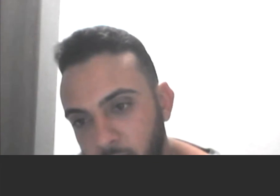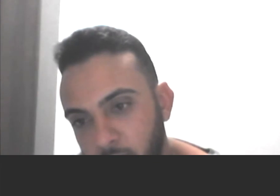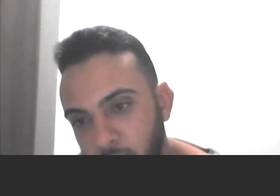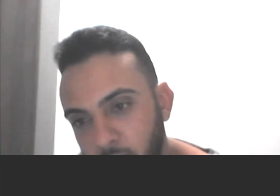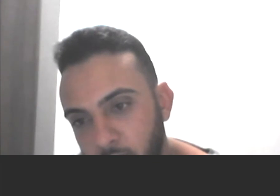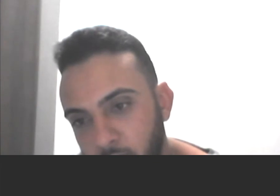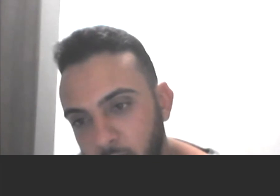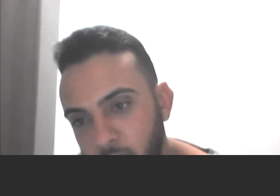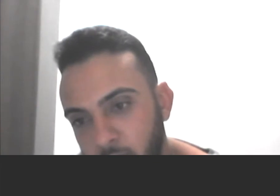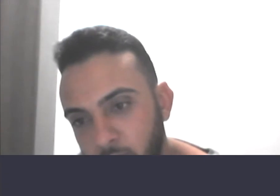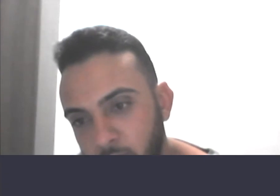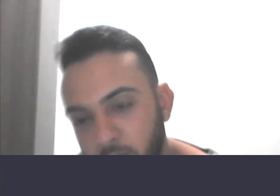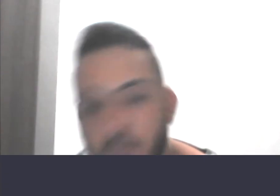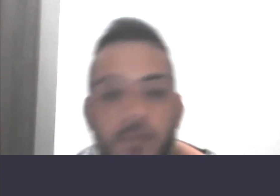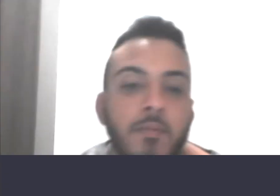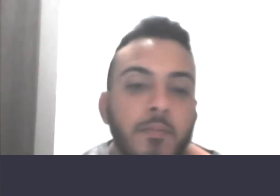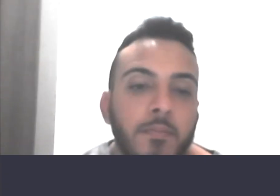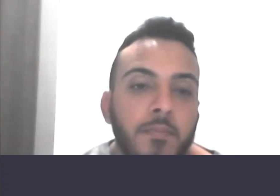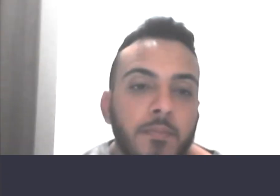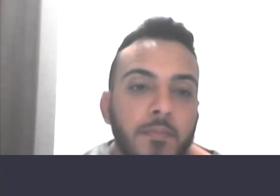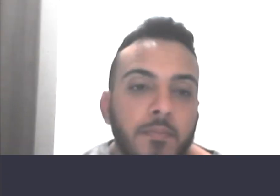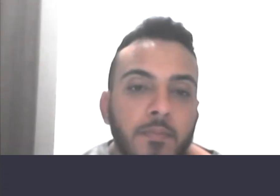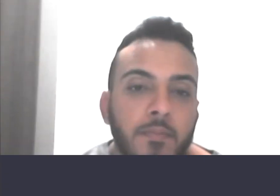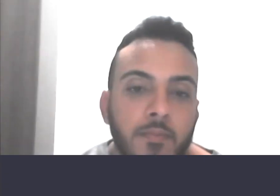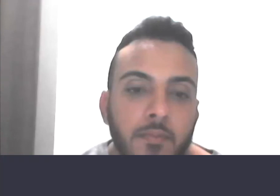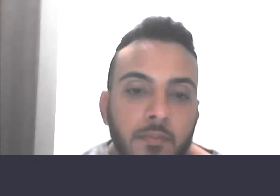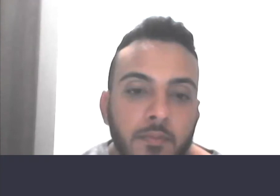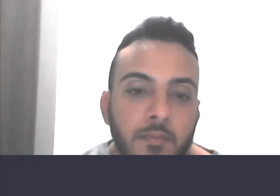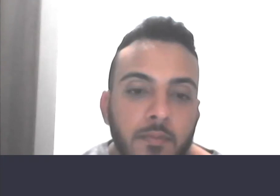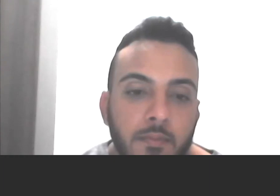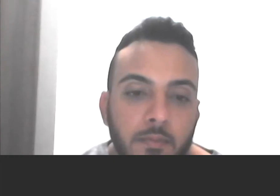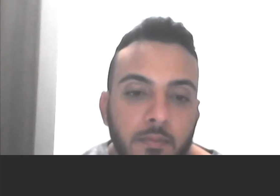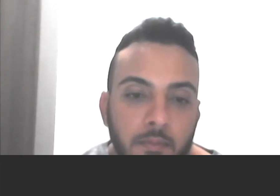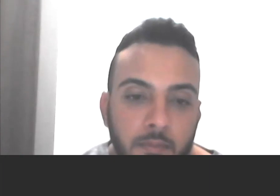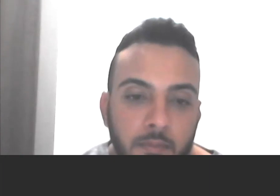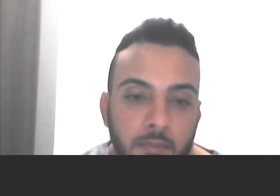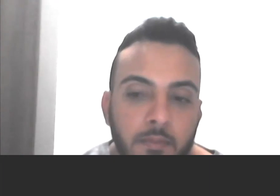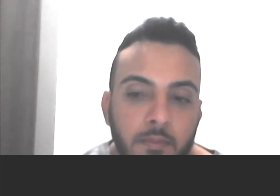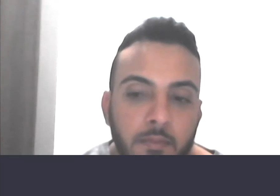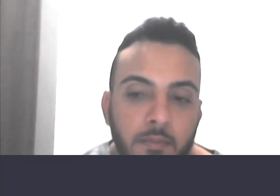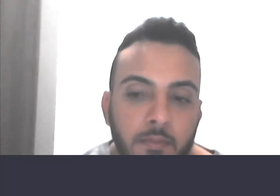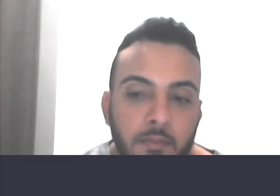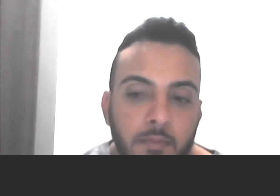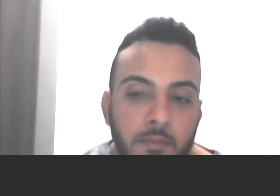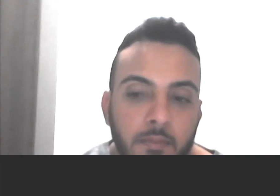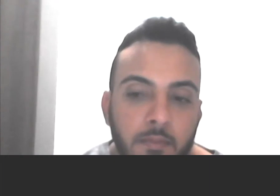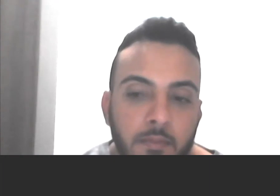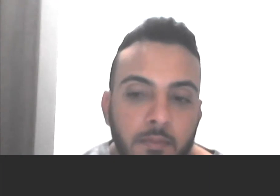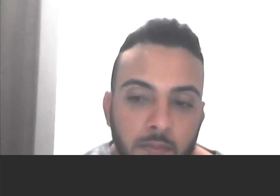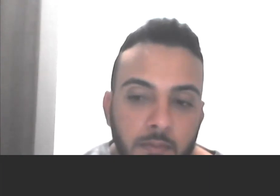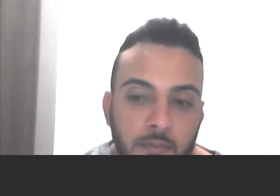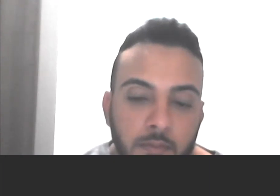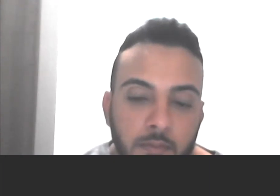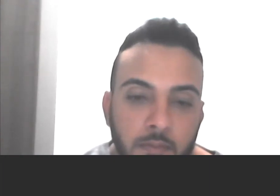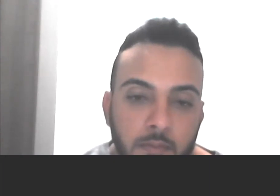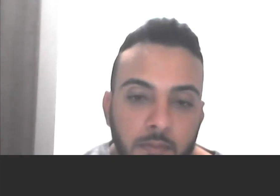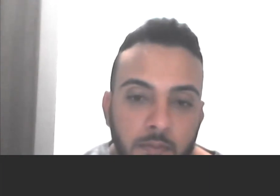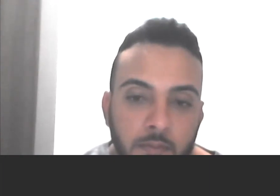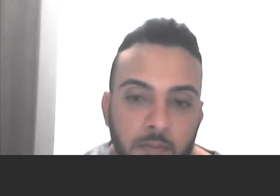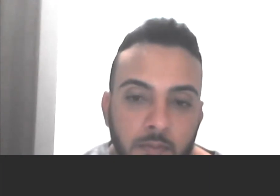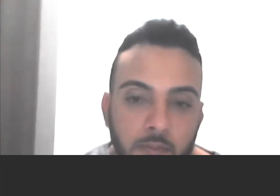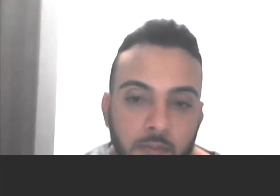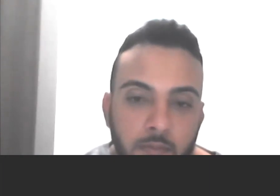comentando, esse produto não presta. Aí falei, usou o quê? Não, botei ele lá, peguei. Aí fala assim,